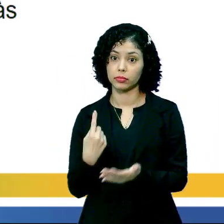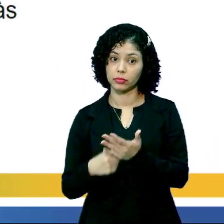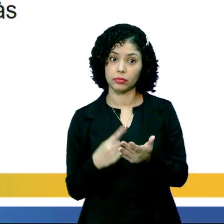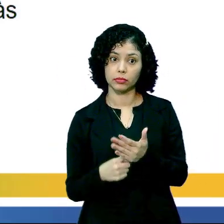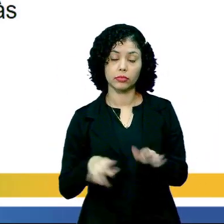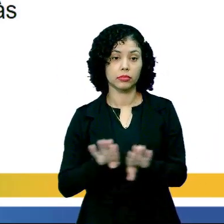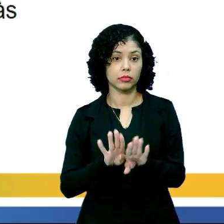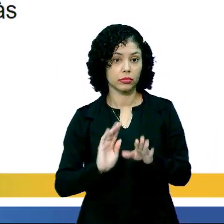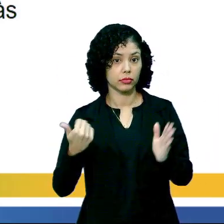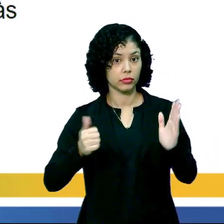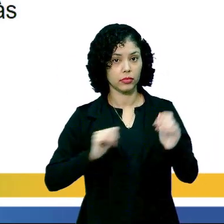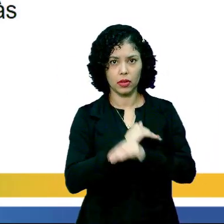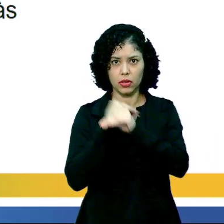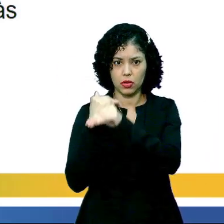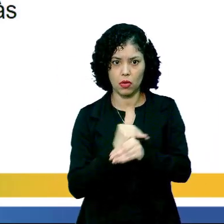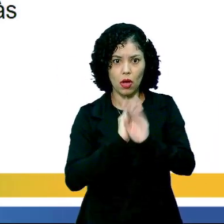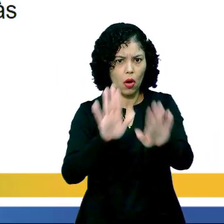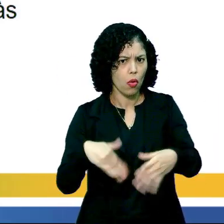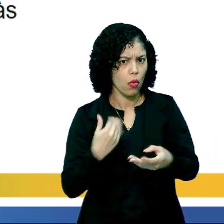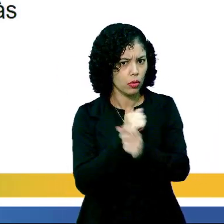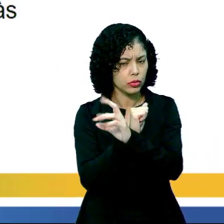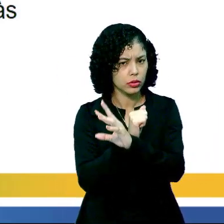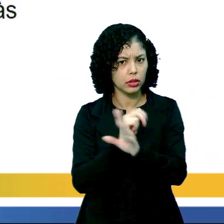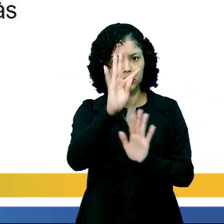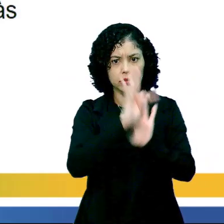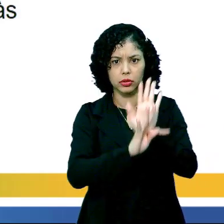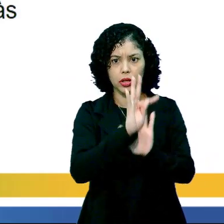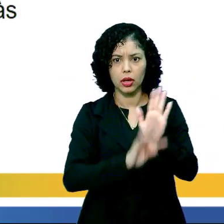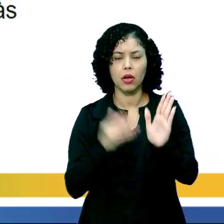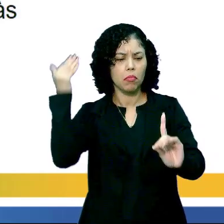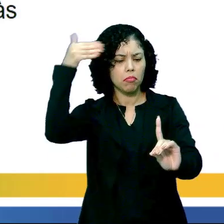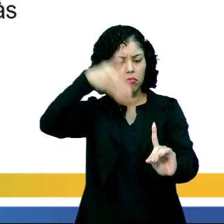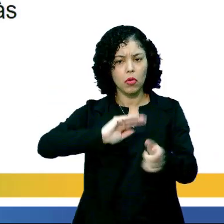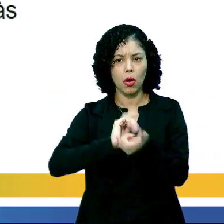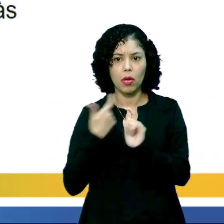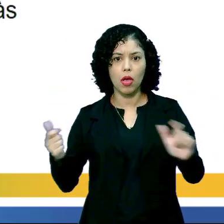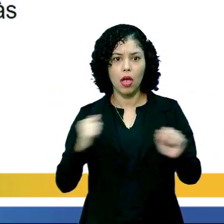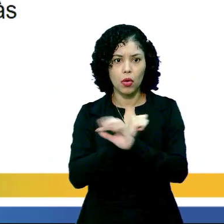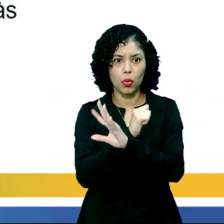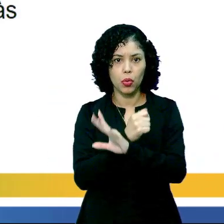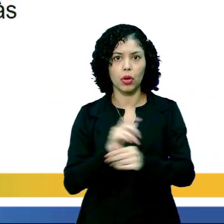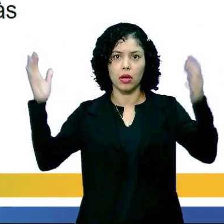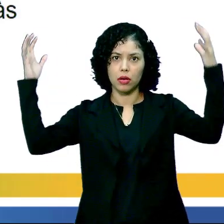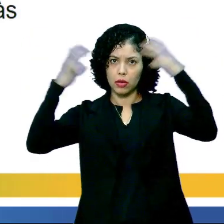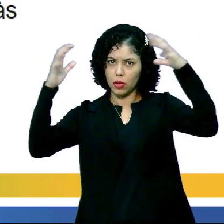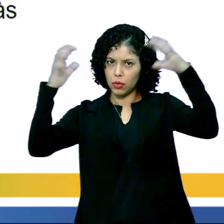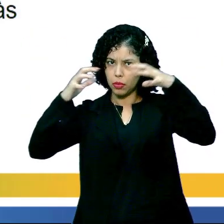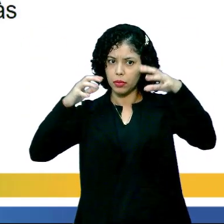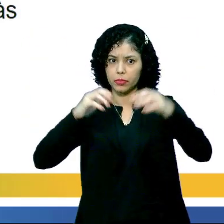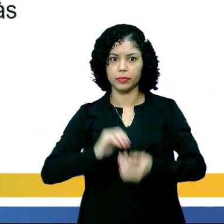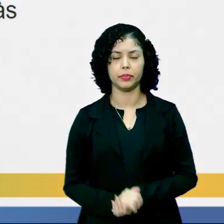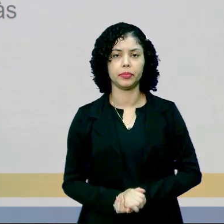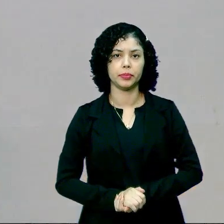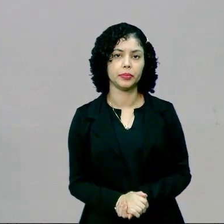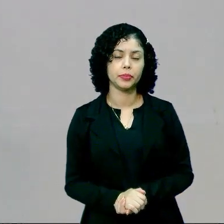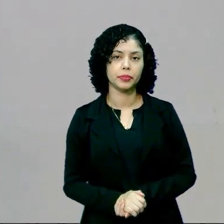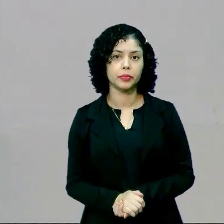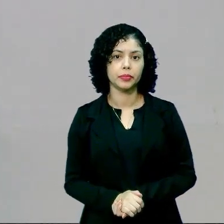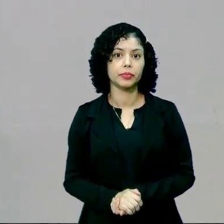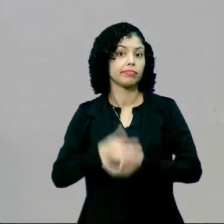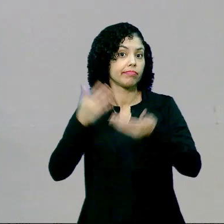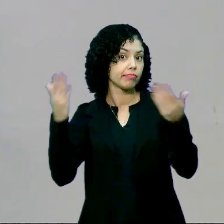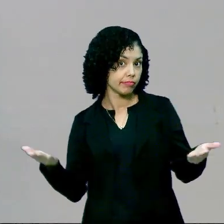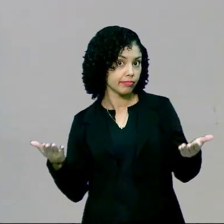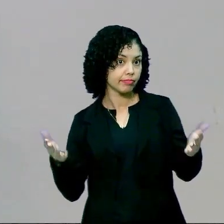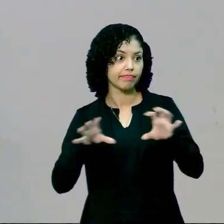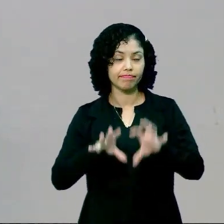consideradas as concentrações idênticas quais os ácidos citados no texto conferem maior acidez as águas da chuva é